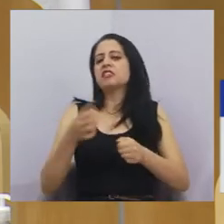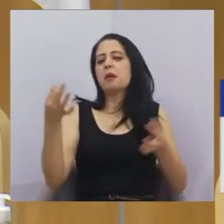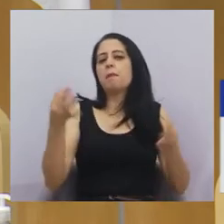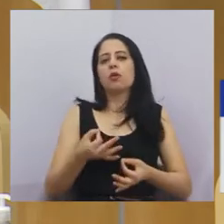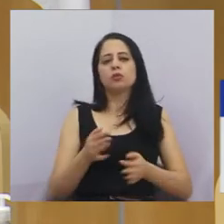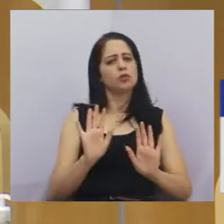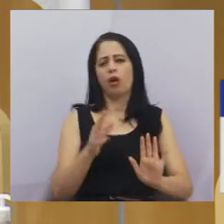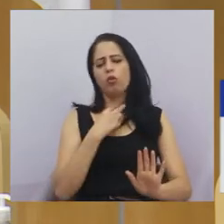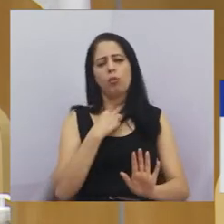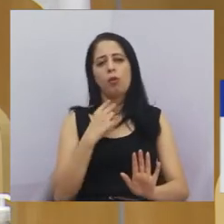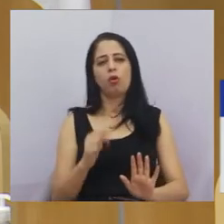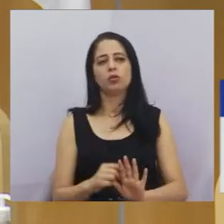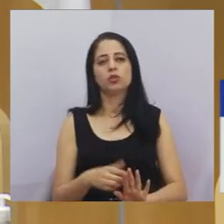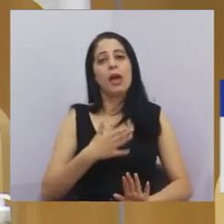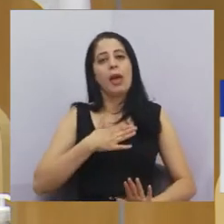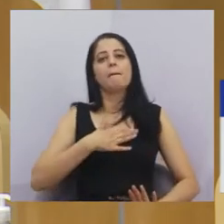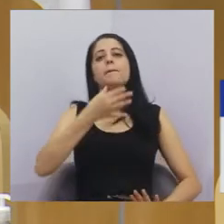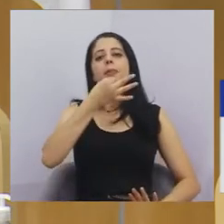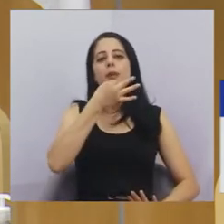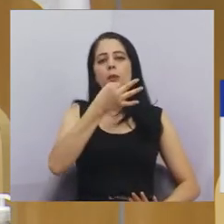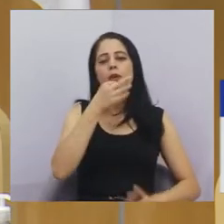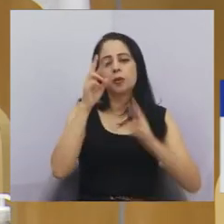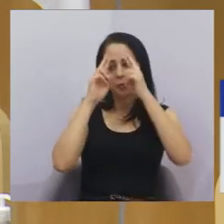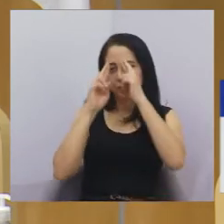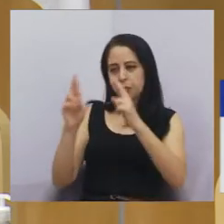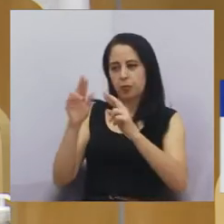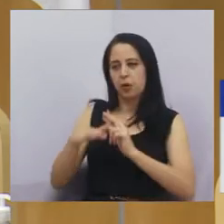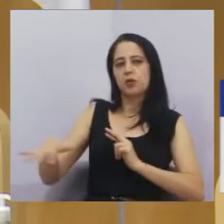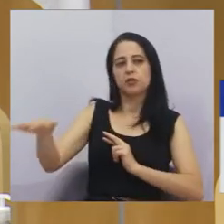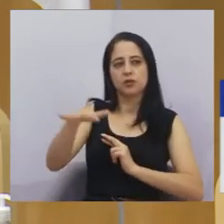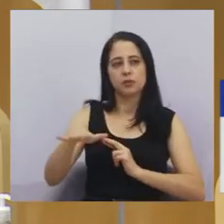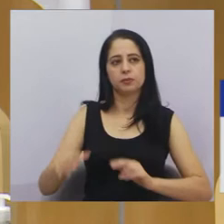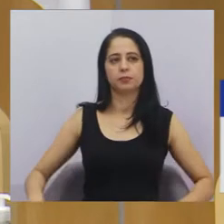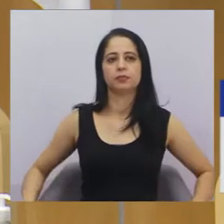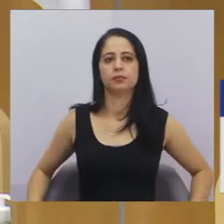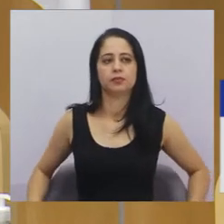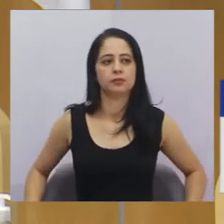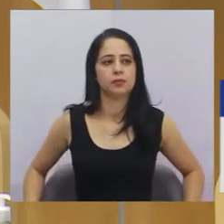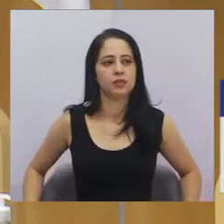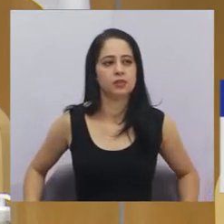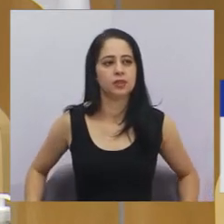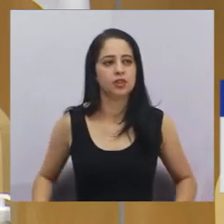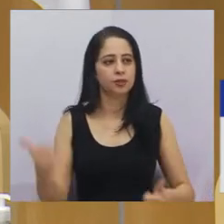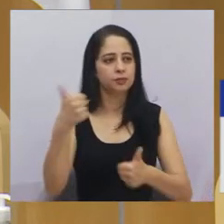assim. É o meu ponto de vista e o respeito dos demais colegas aqui.